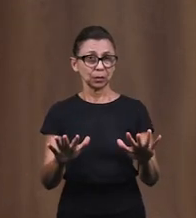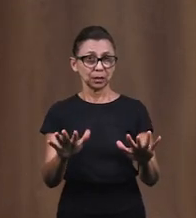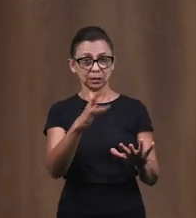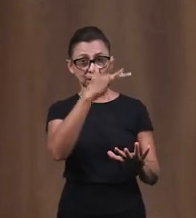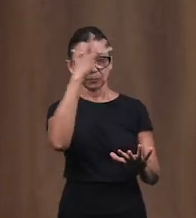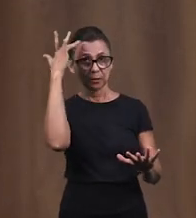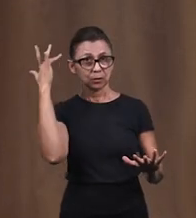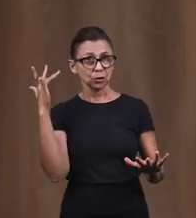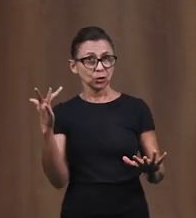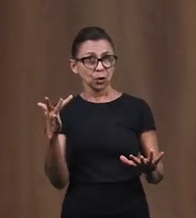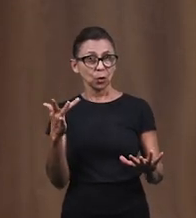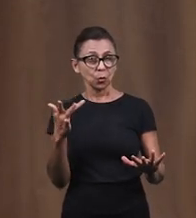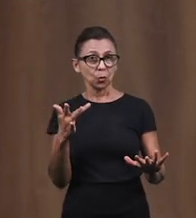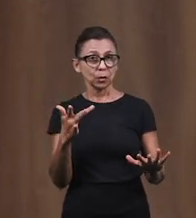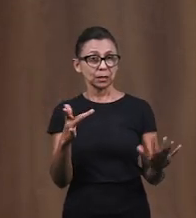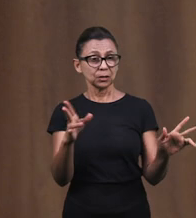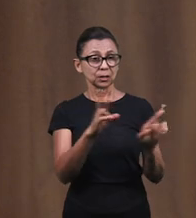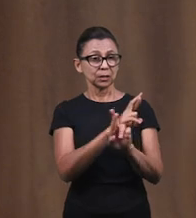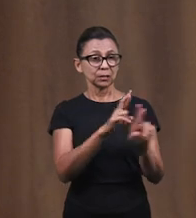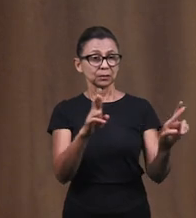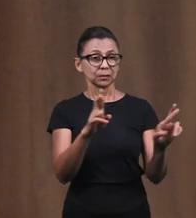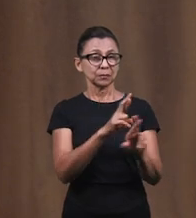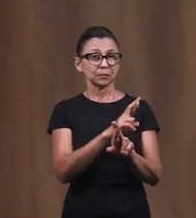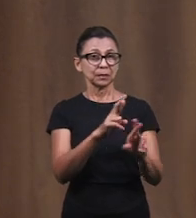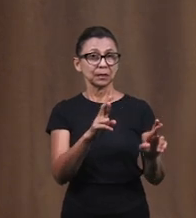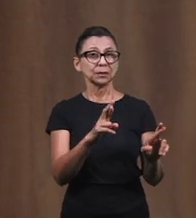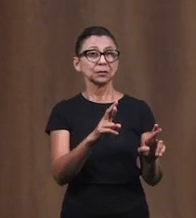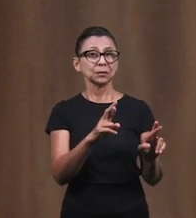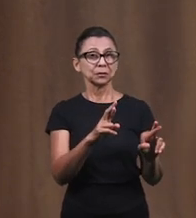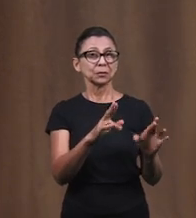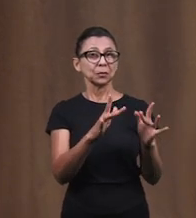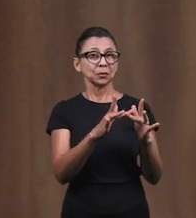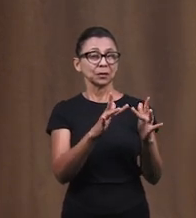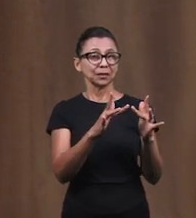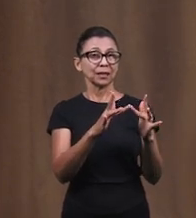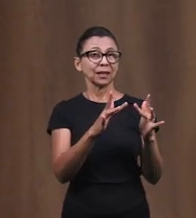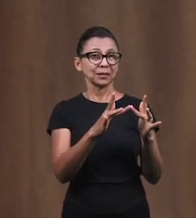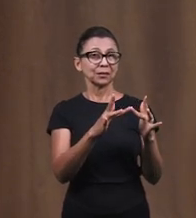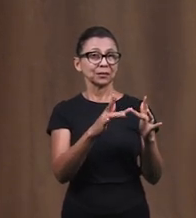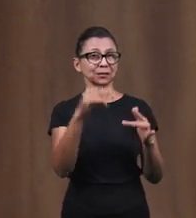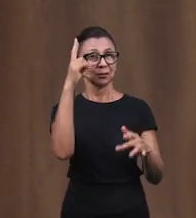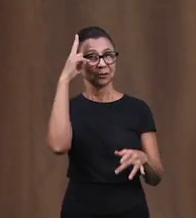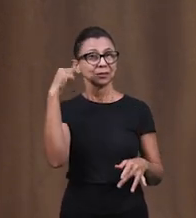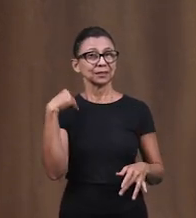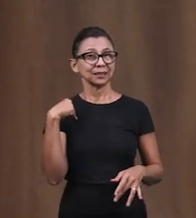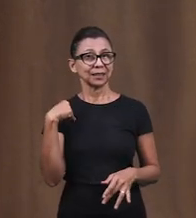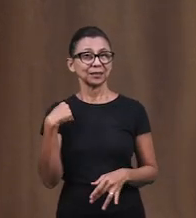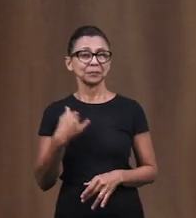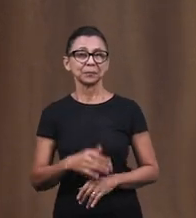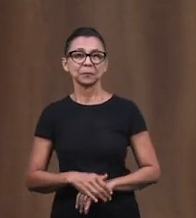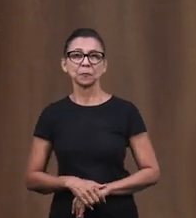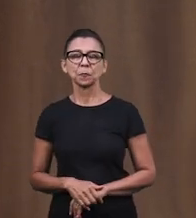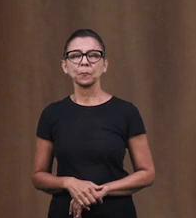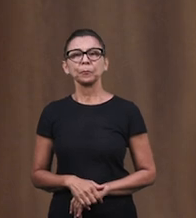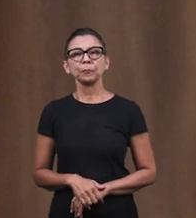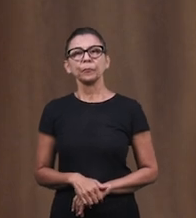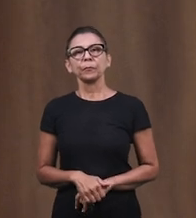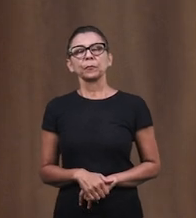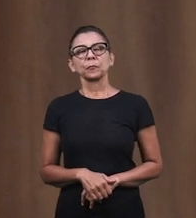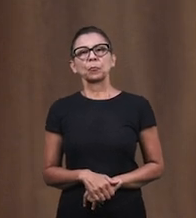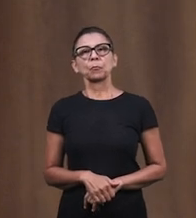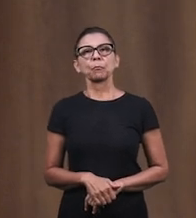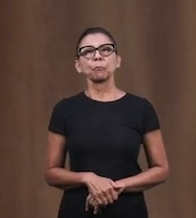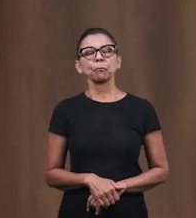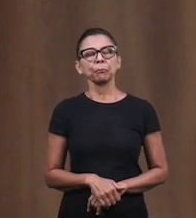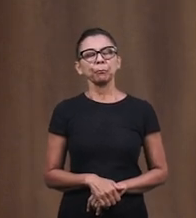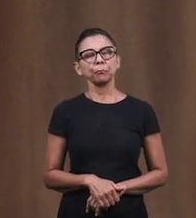que estavam à sua volta por causa dele. Então, queridos, eu, você, nós, você